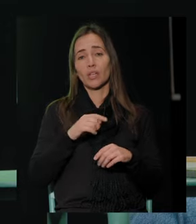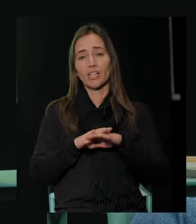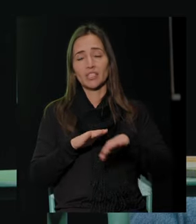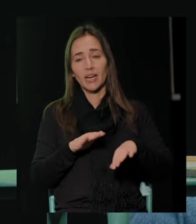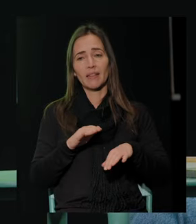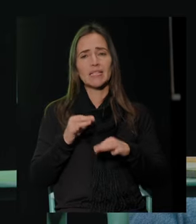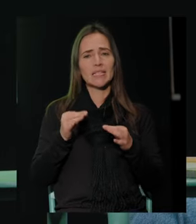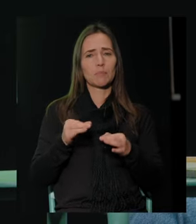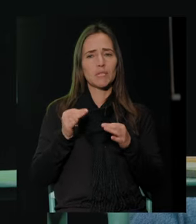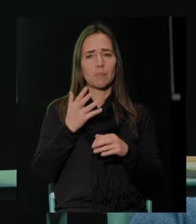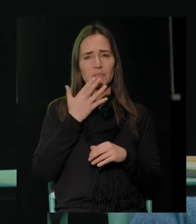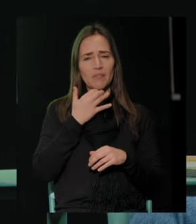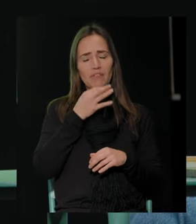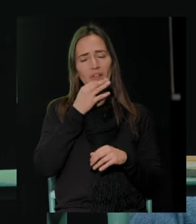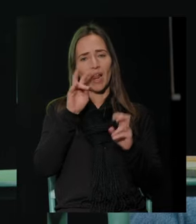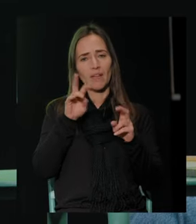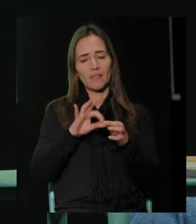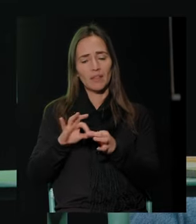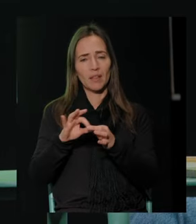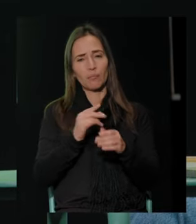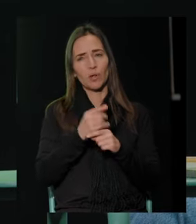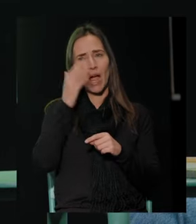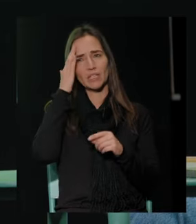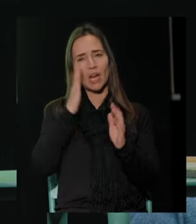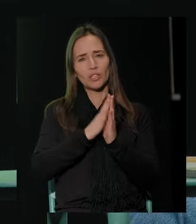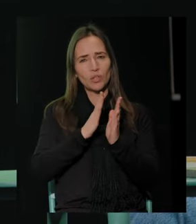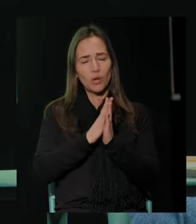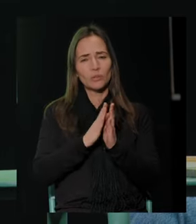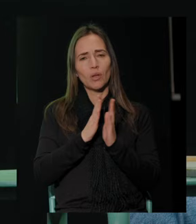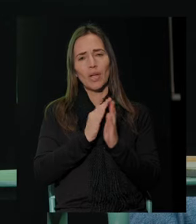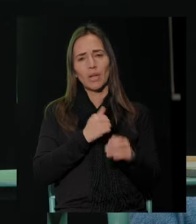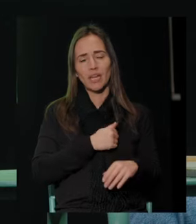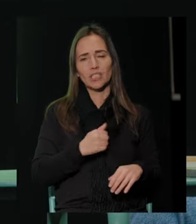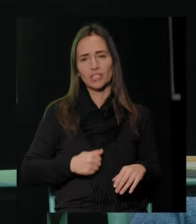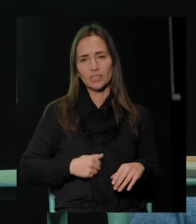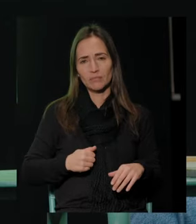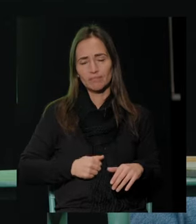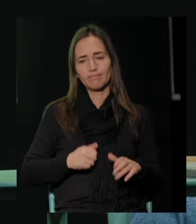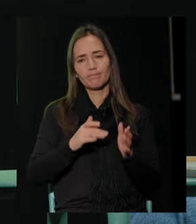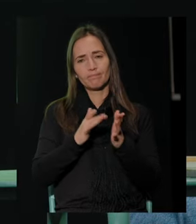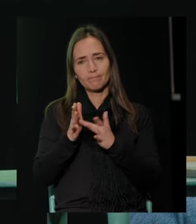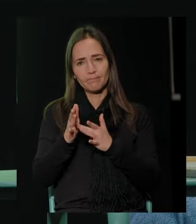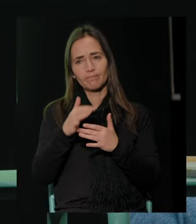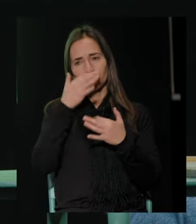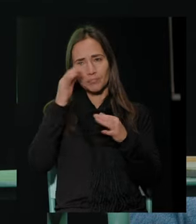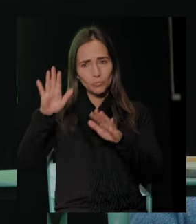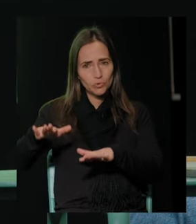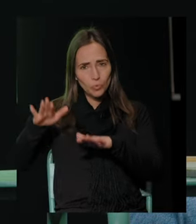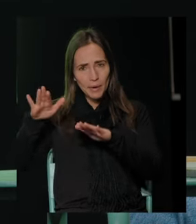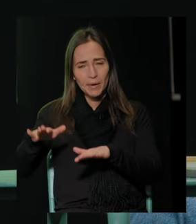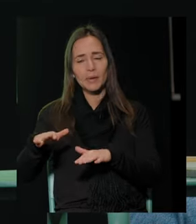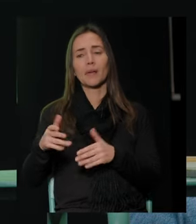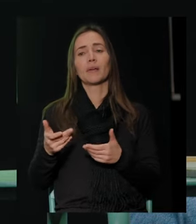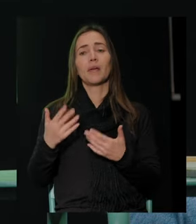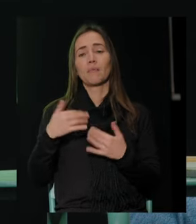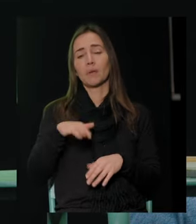certa reserva em falar de fraternidade, porque achamos que é algo religioso da igreja cristã ou muçulmana, não é? Com o seu conceito de uma, de toda a comunidade, mas que